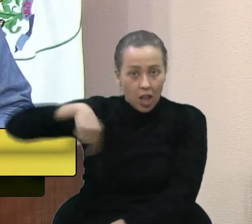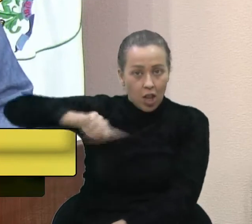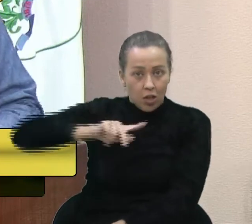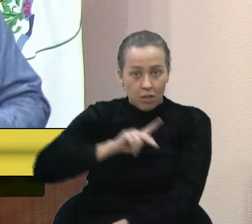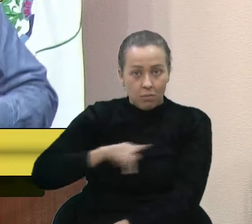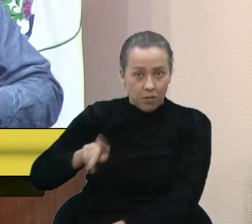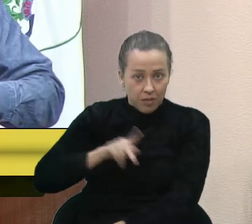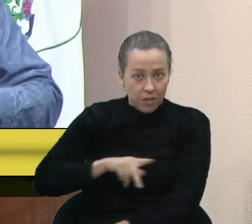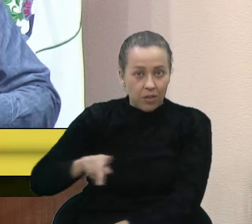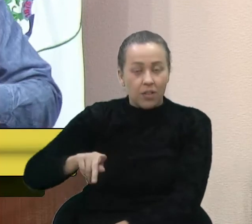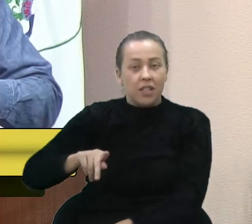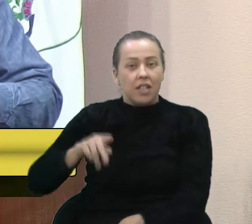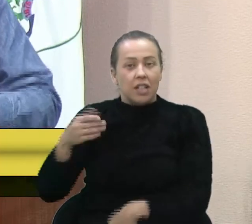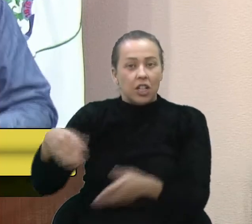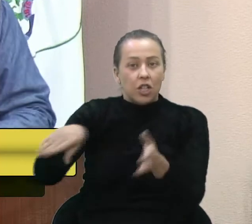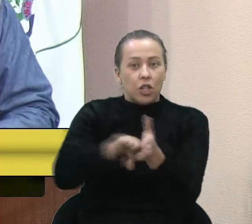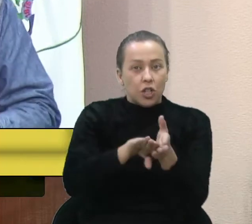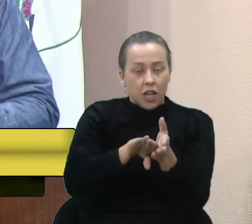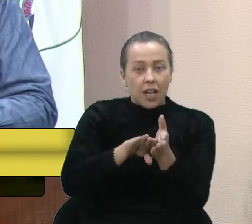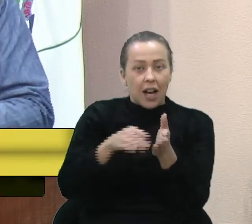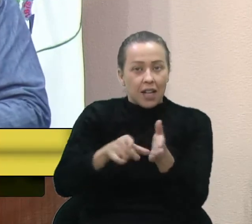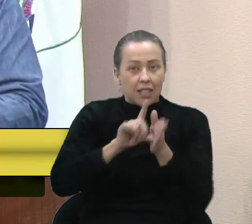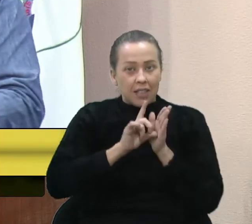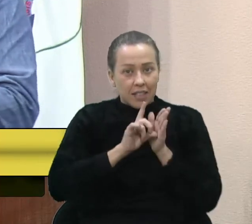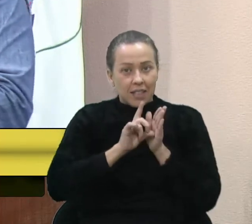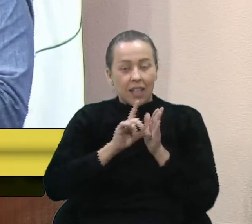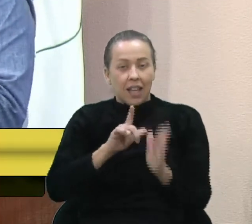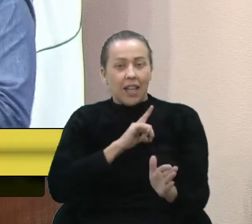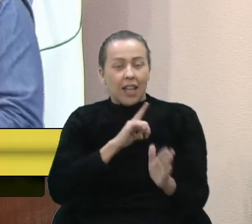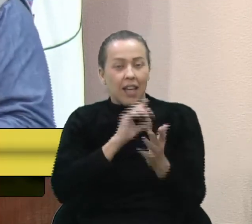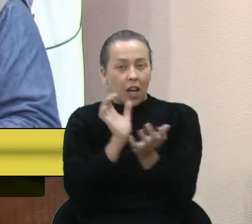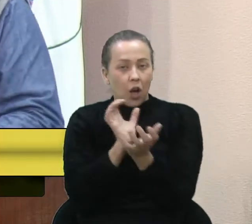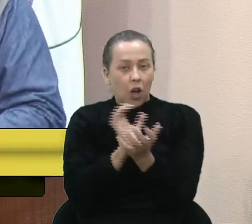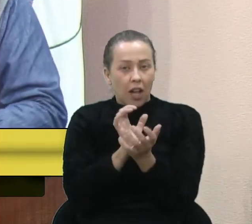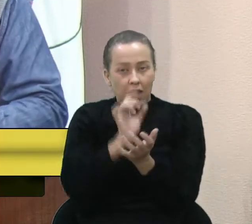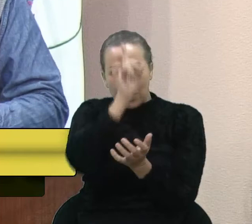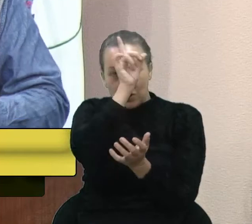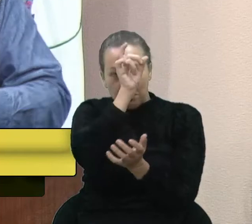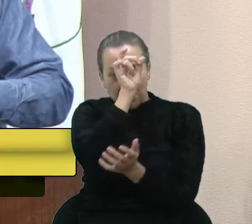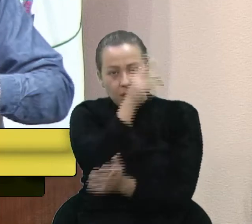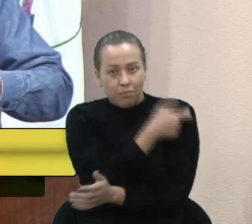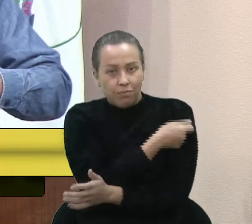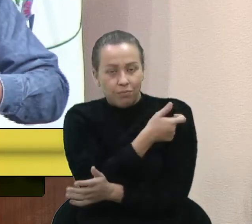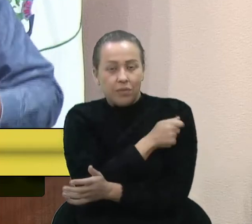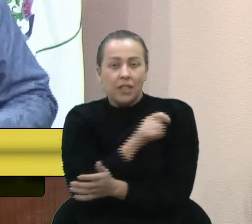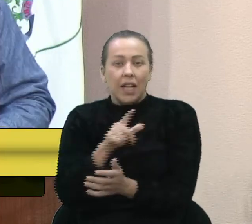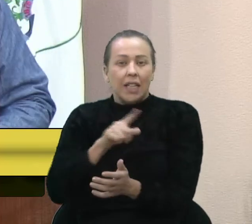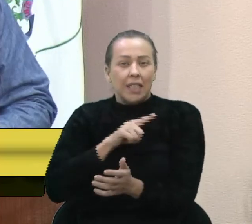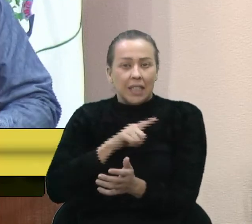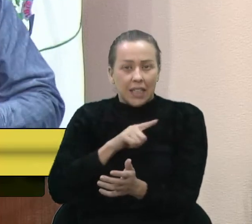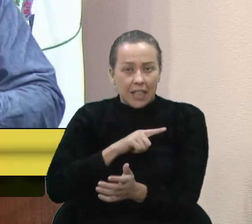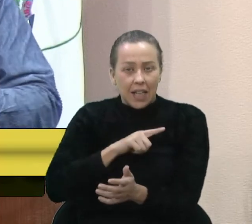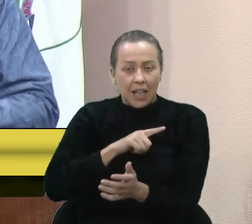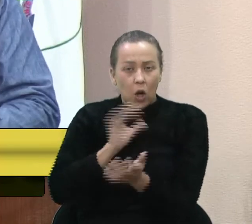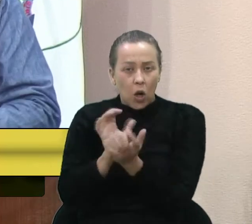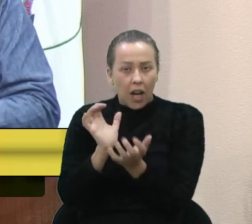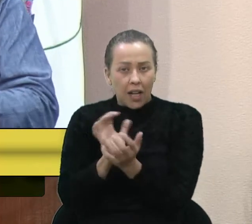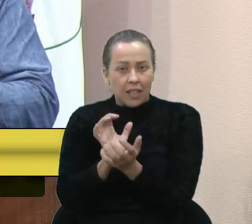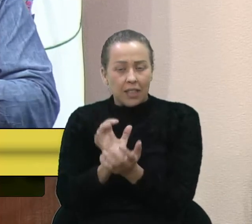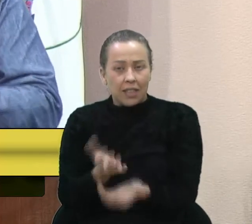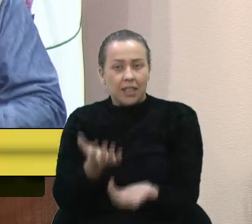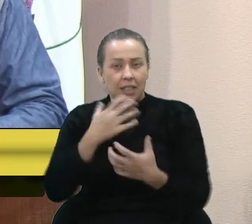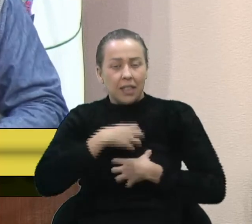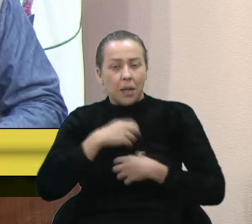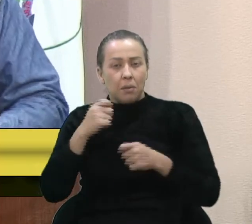professores, esperamos que ela chegue o quanto antes. Temos colegas hospitalizados, temos colegas em situação crítica, que precisam